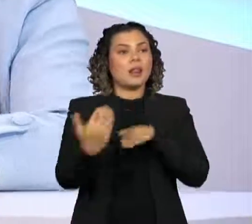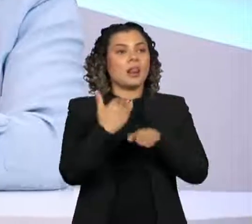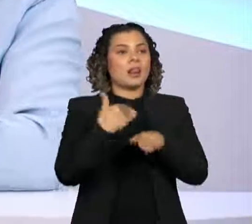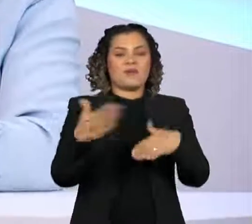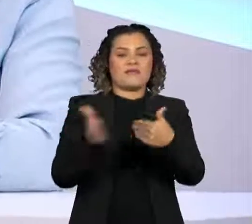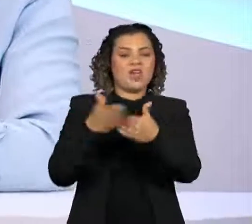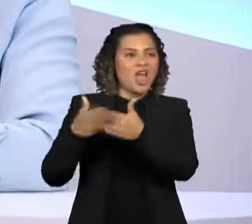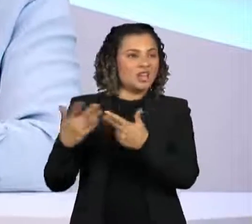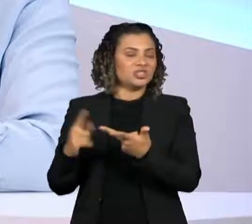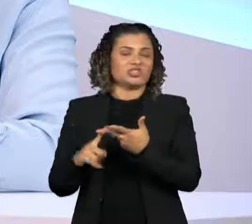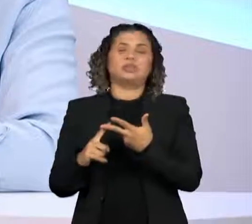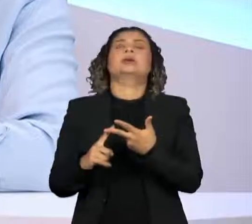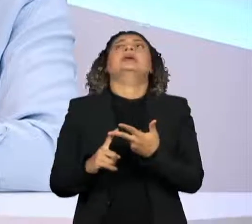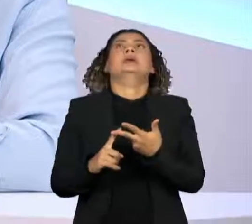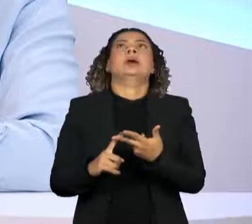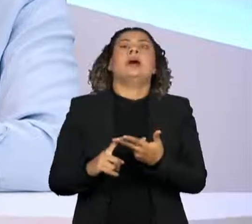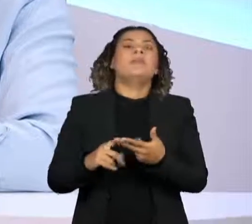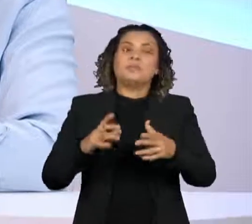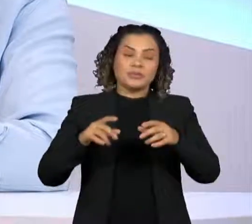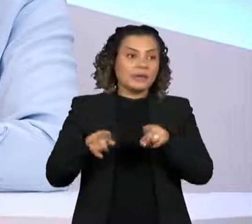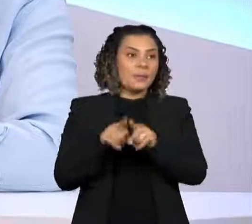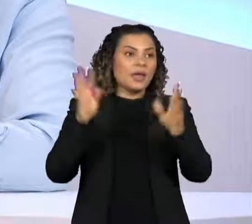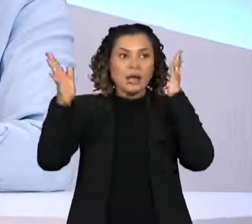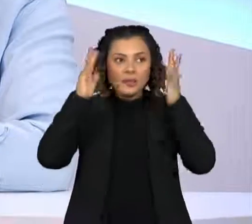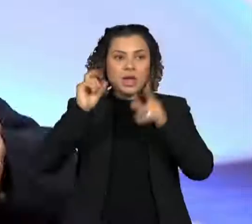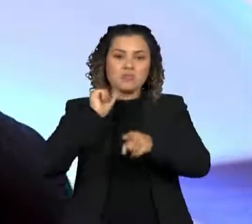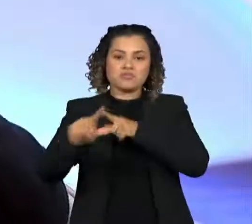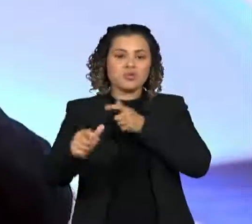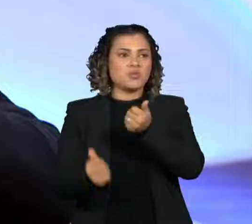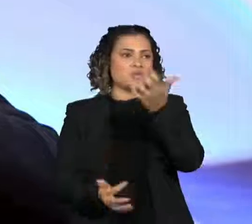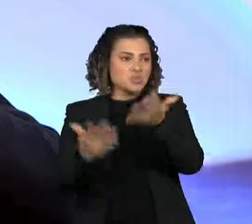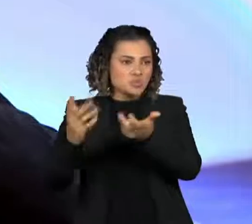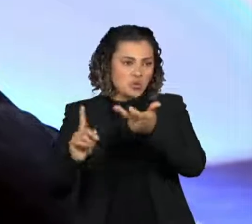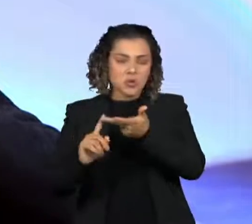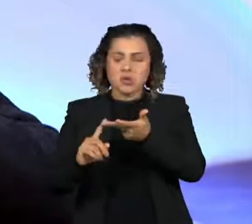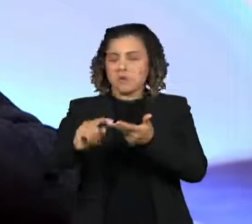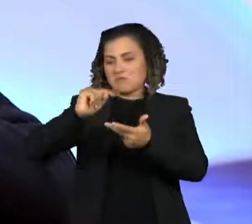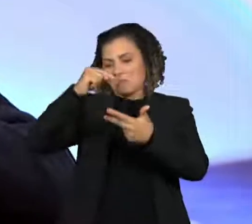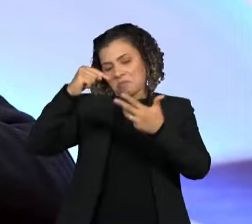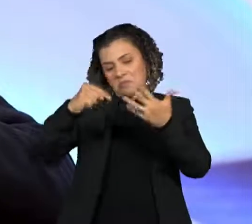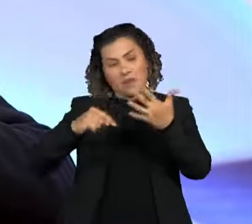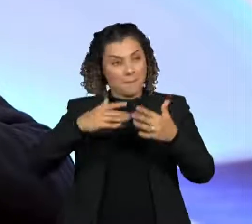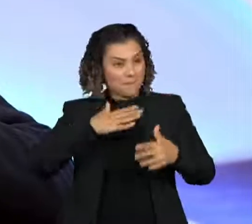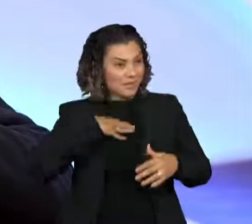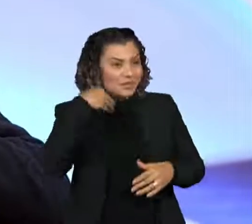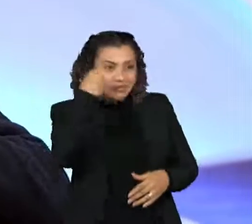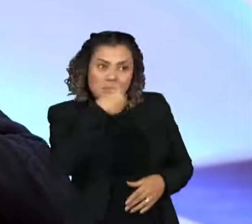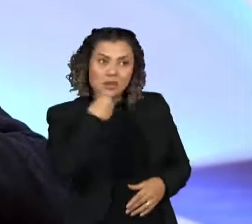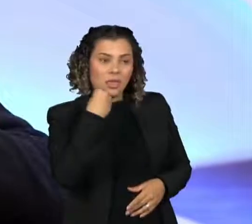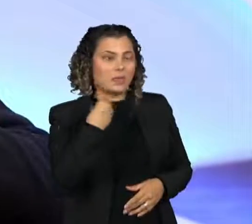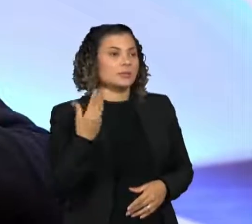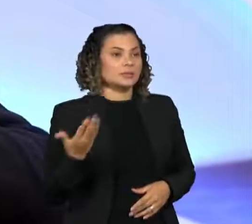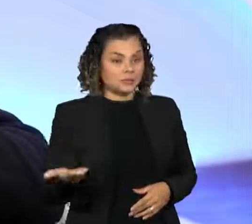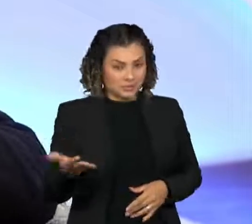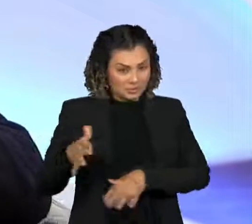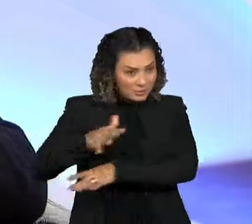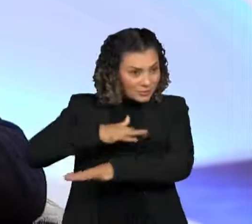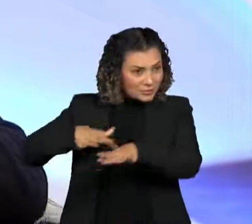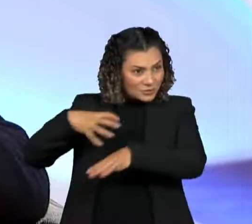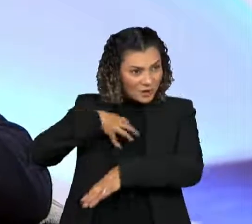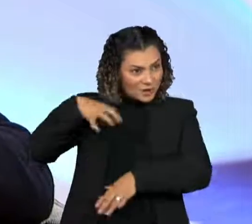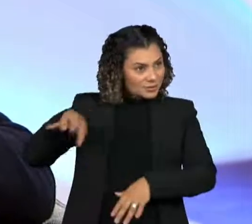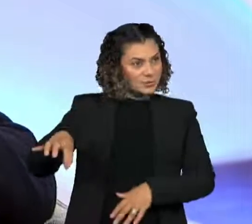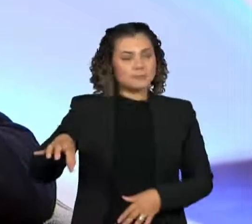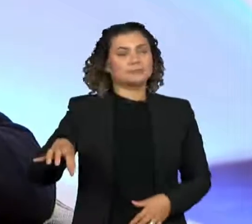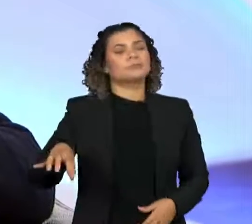estradas, a queima de caminhões. Eu acho que, pela minha experiência, esses movimentos